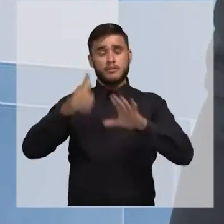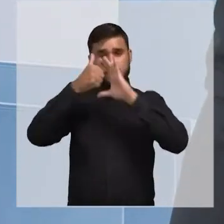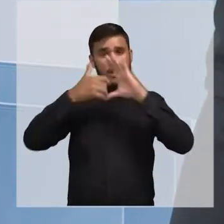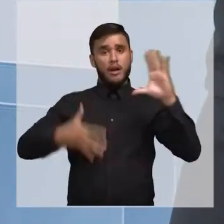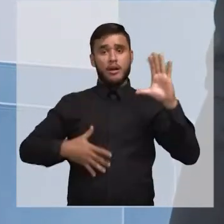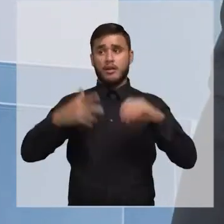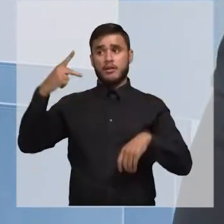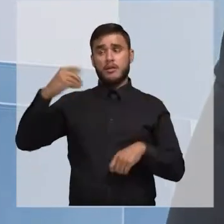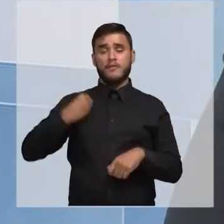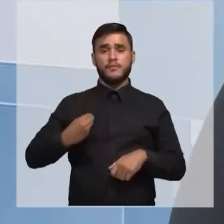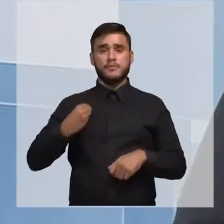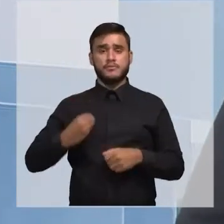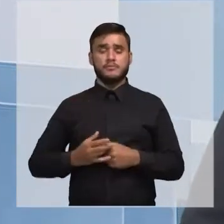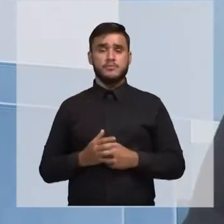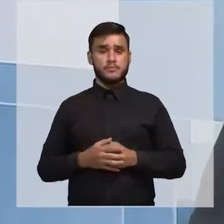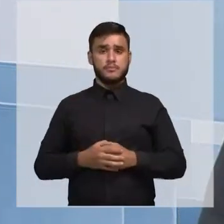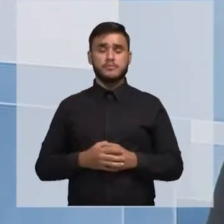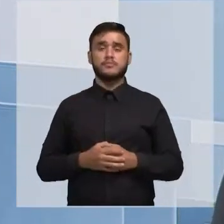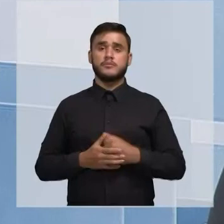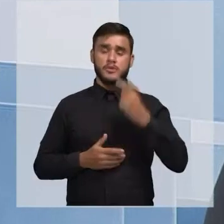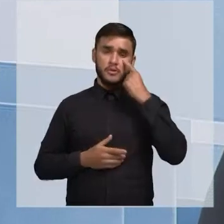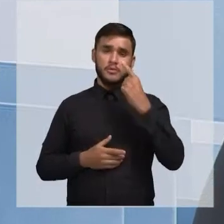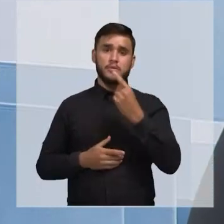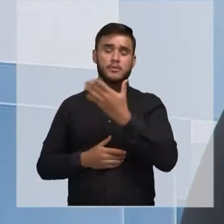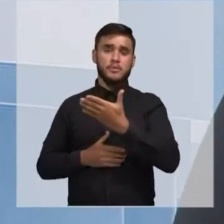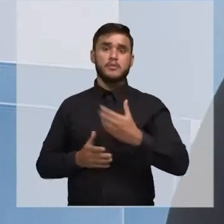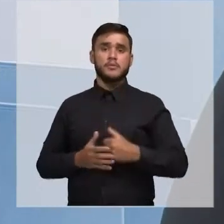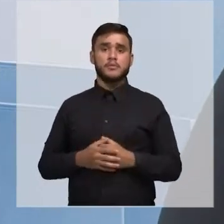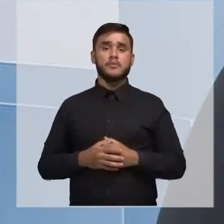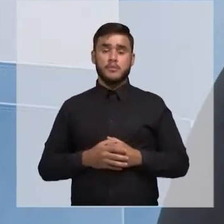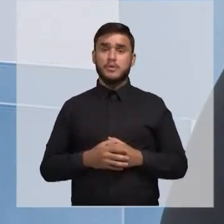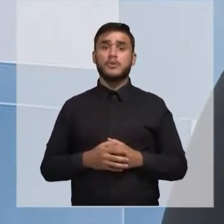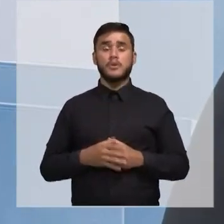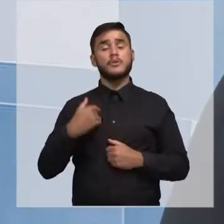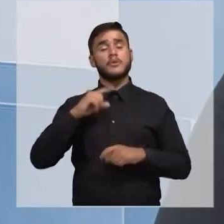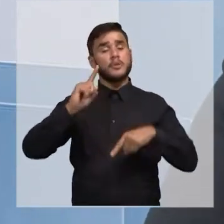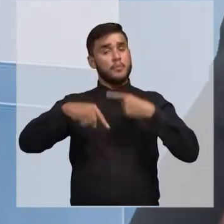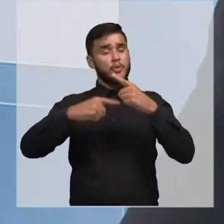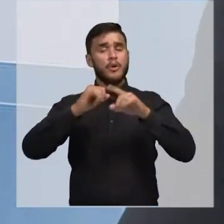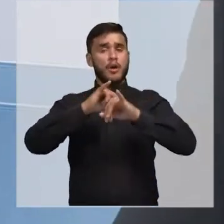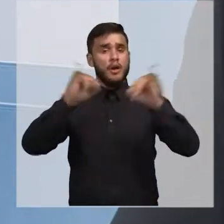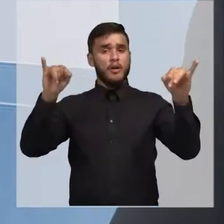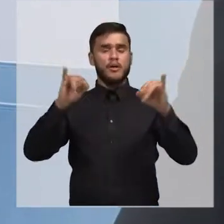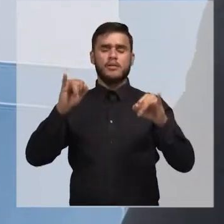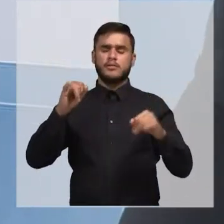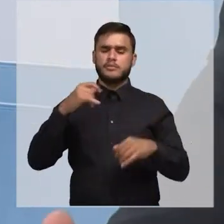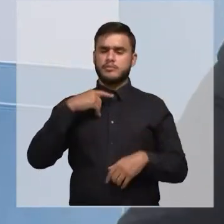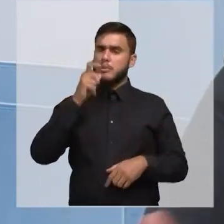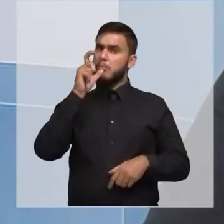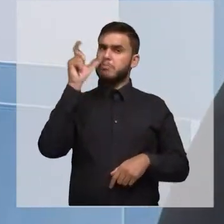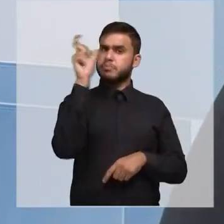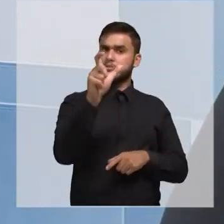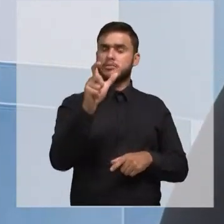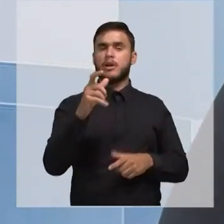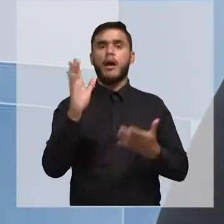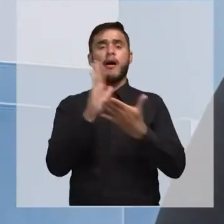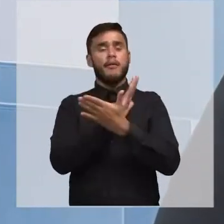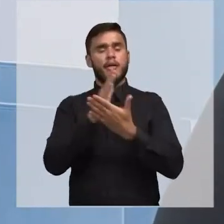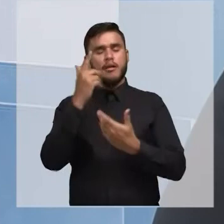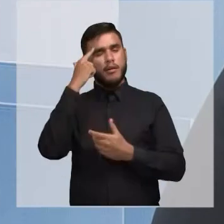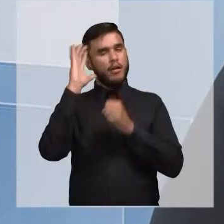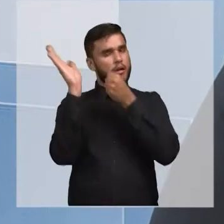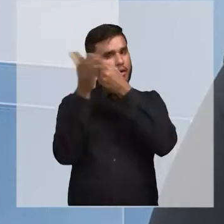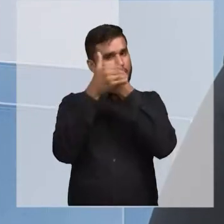isso. Por exemplo, eu vou até postar um negócio sobre isso. É interessante, porque os outros falam esse palavrão sempre por detrás das câmeras,